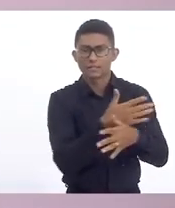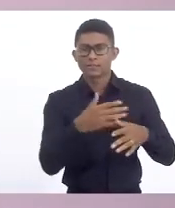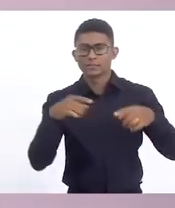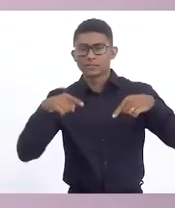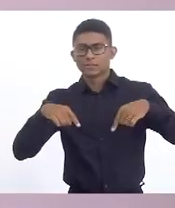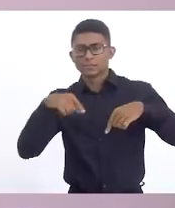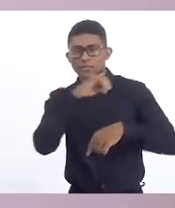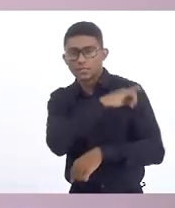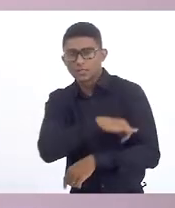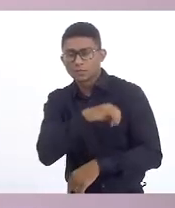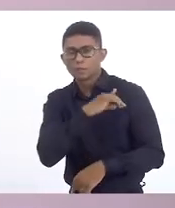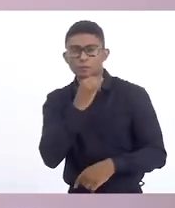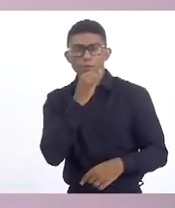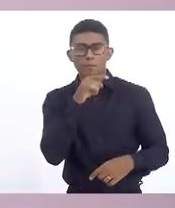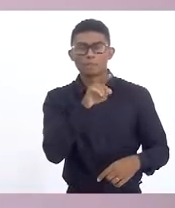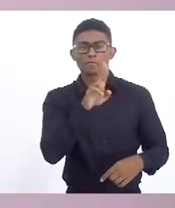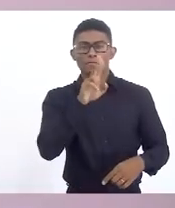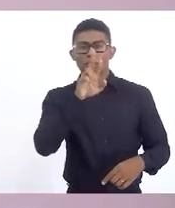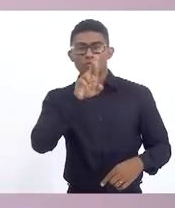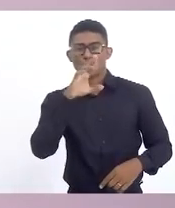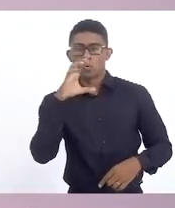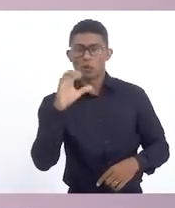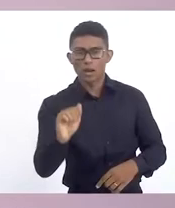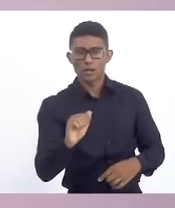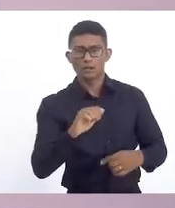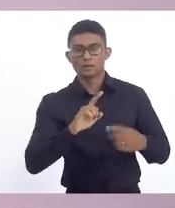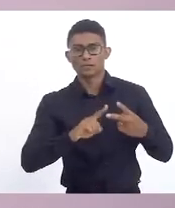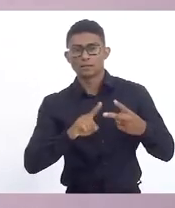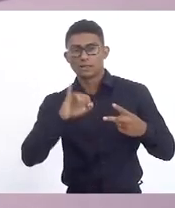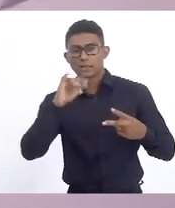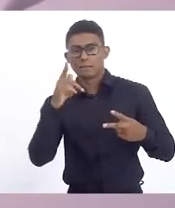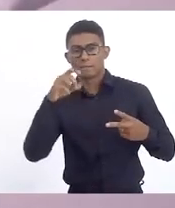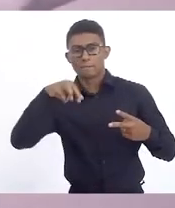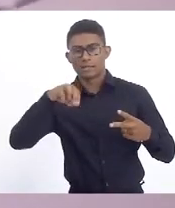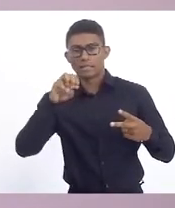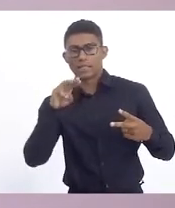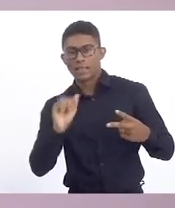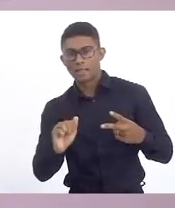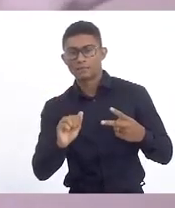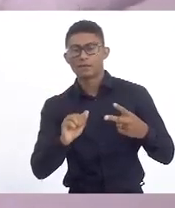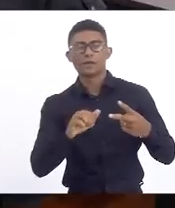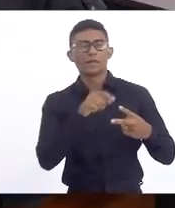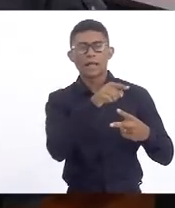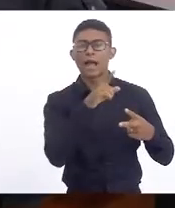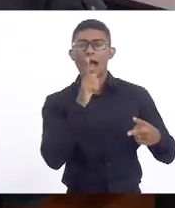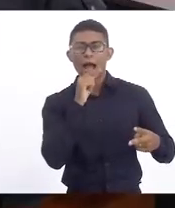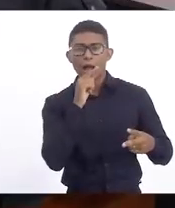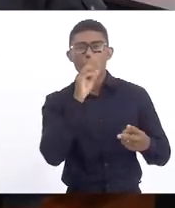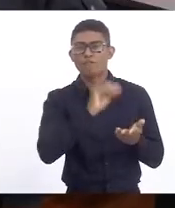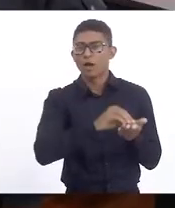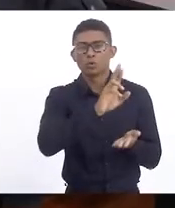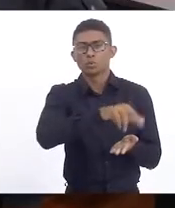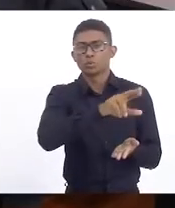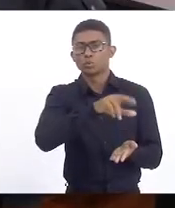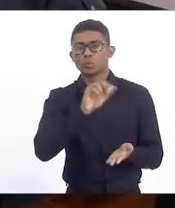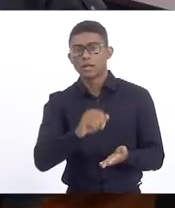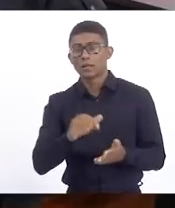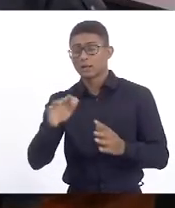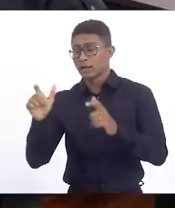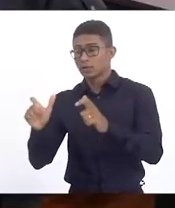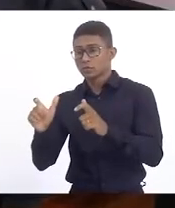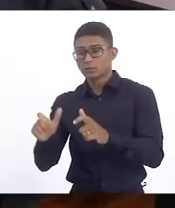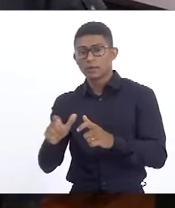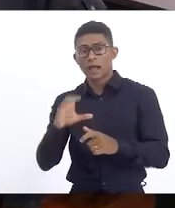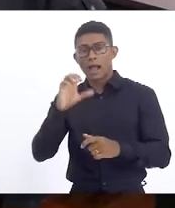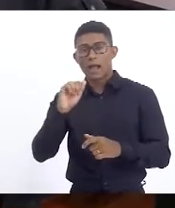água na Urca, nunca falta água no Leblon nem Ipanema, mas em Santa Cruz falta, em Olaria falta, no Engenho de Dentro falta,